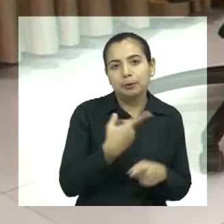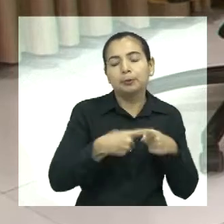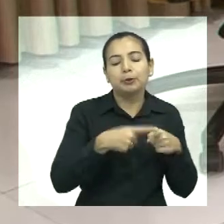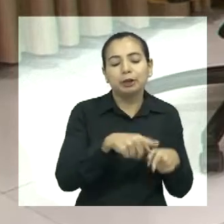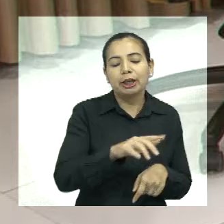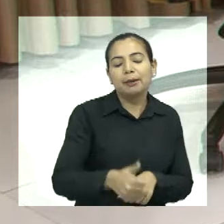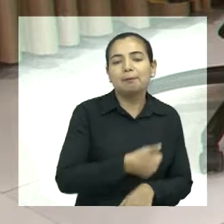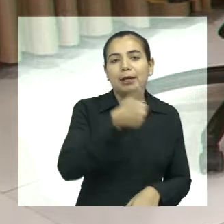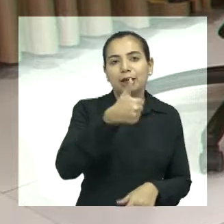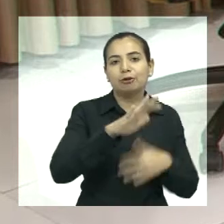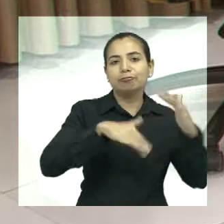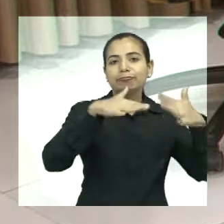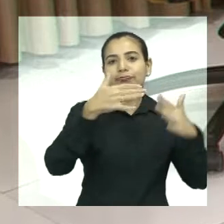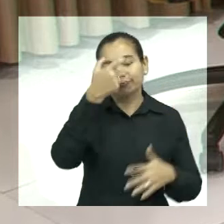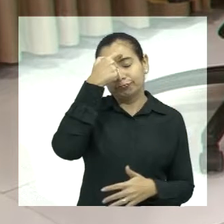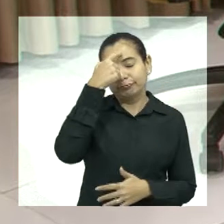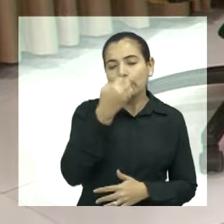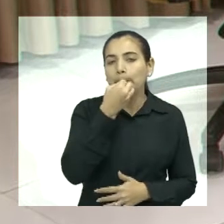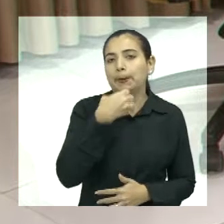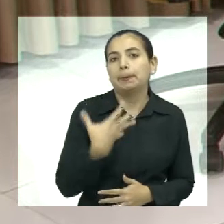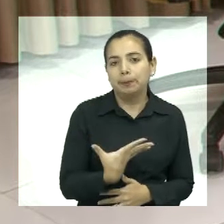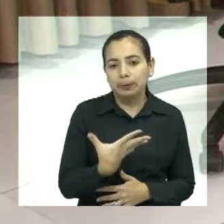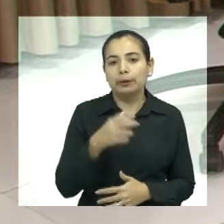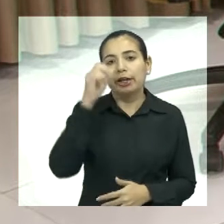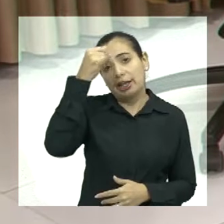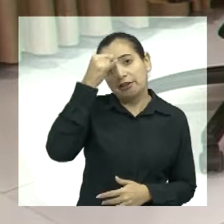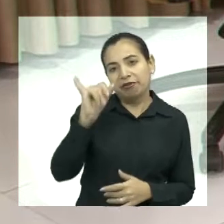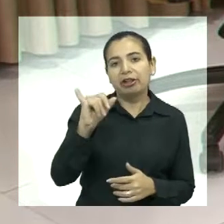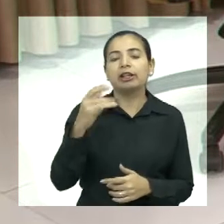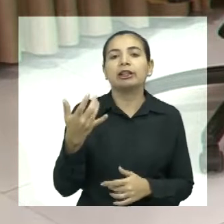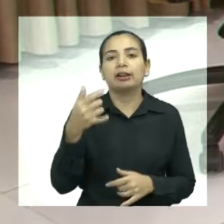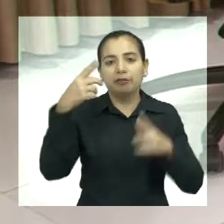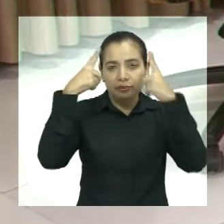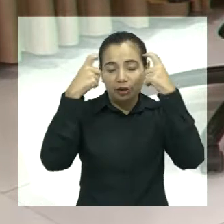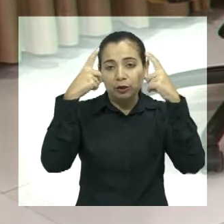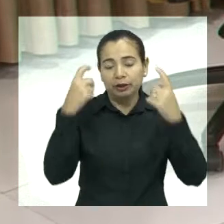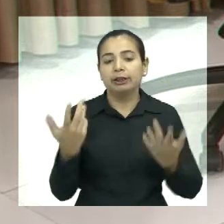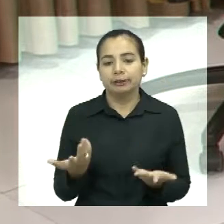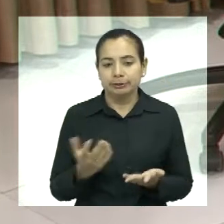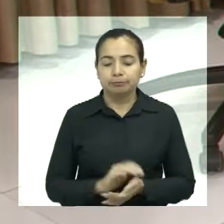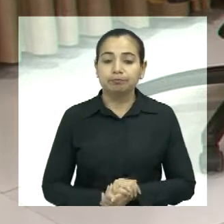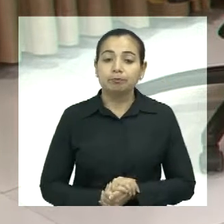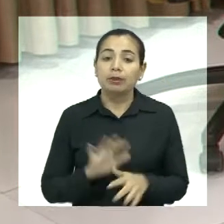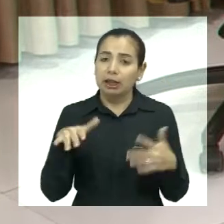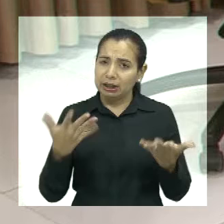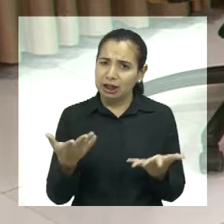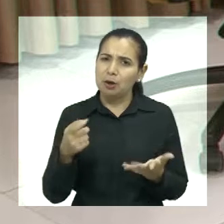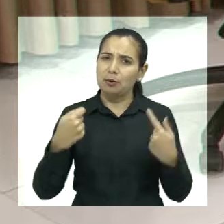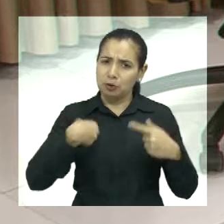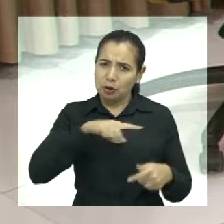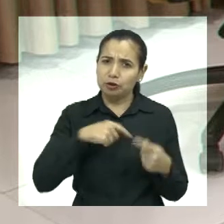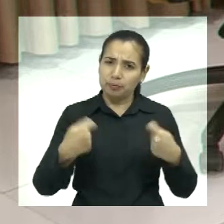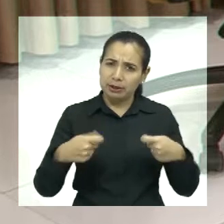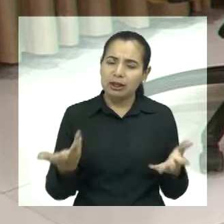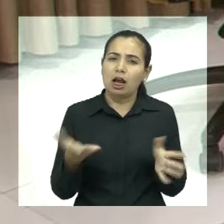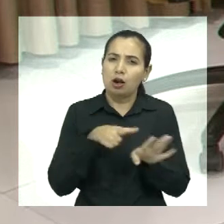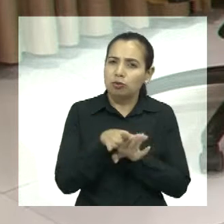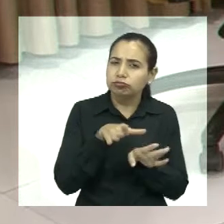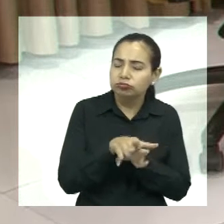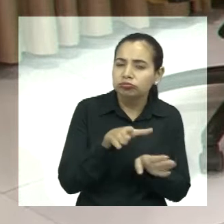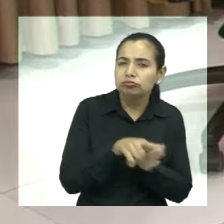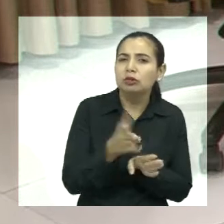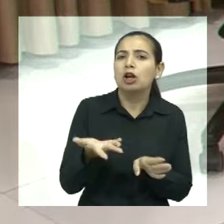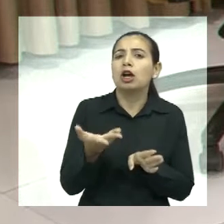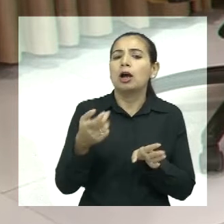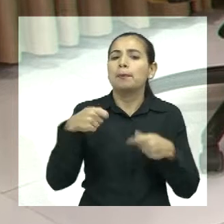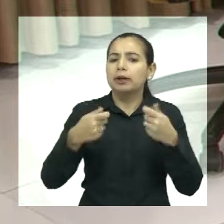chega a ser um direito nosso decidir o que é que a gente quer para os nossos filhos, né? Sim. A orientação educacional, o estímulo, o que é